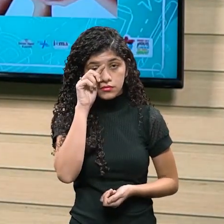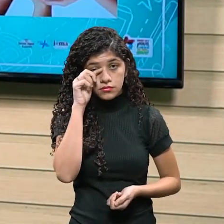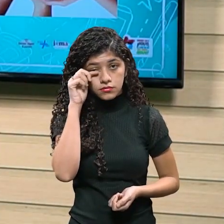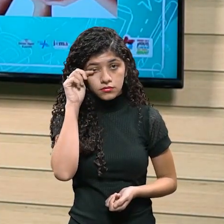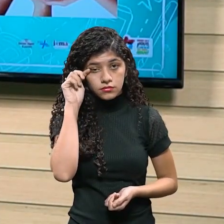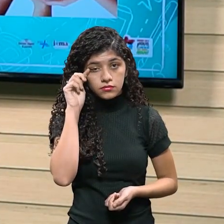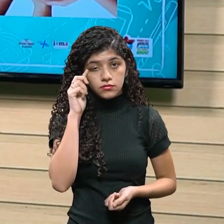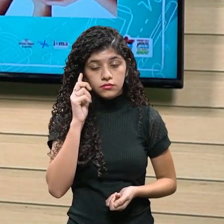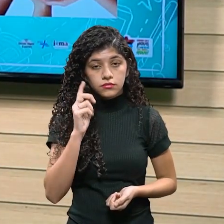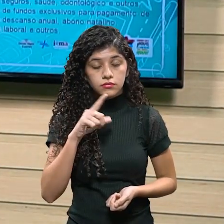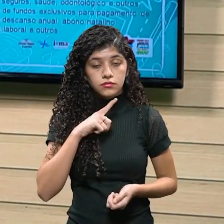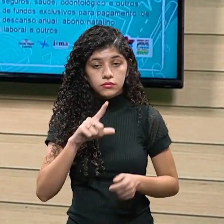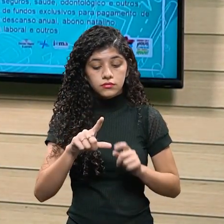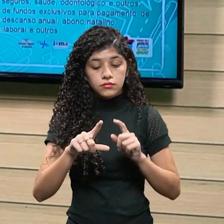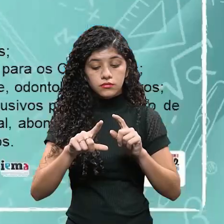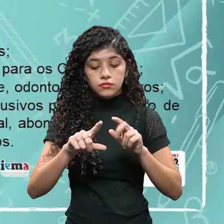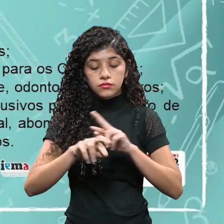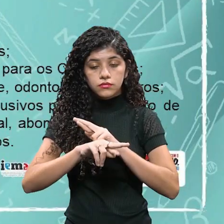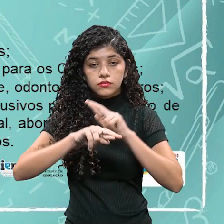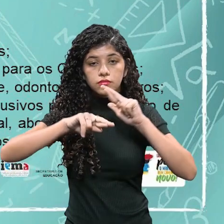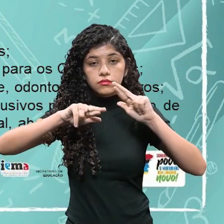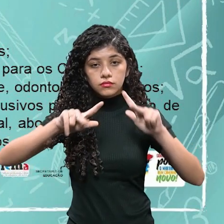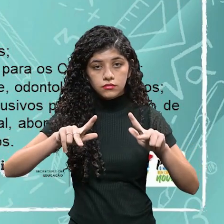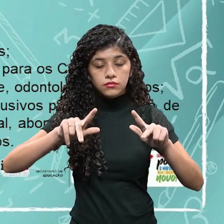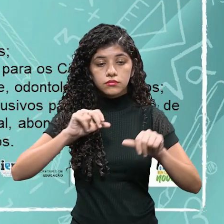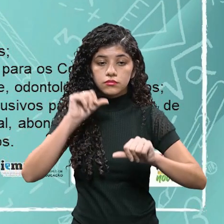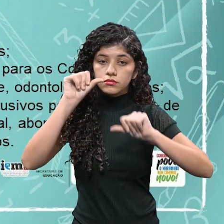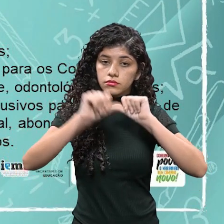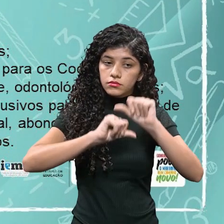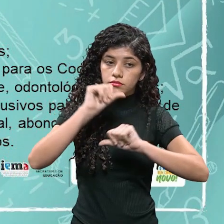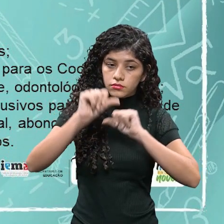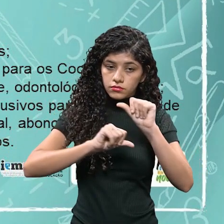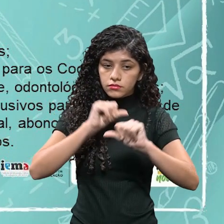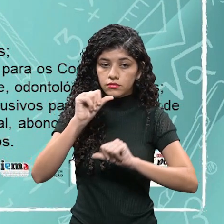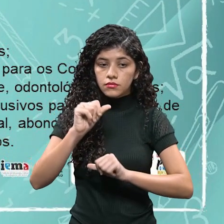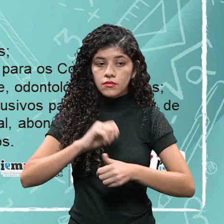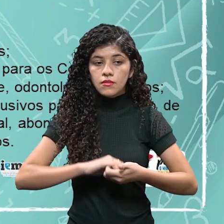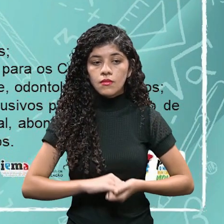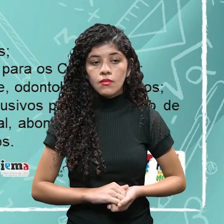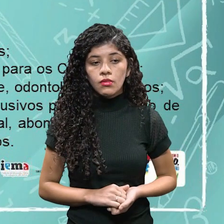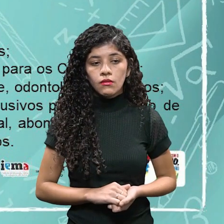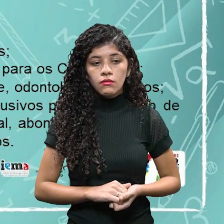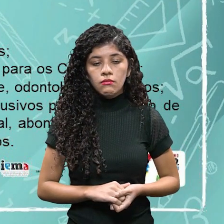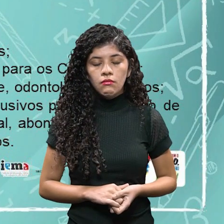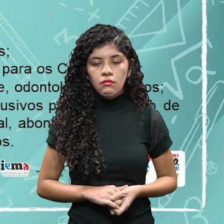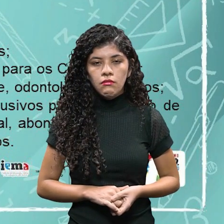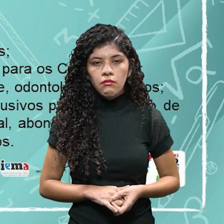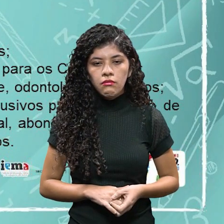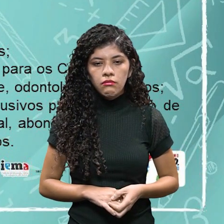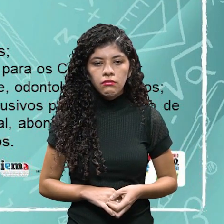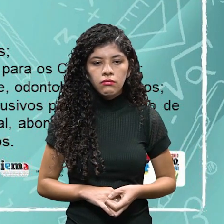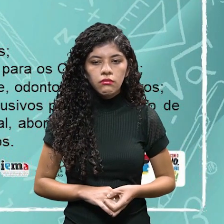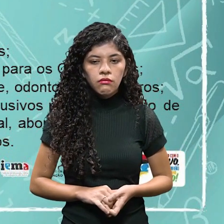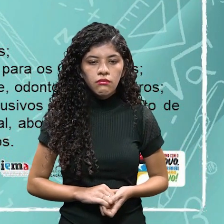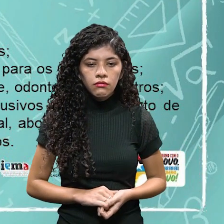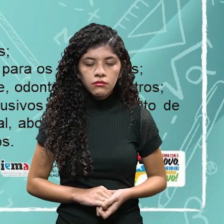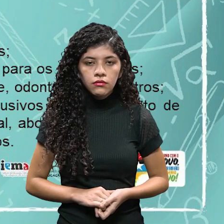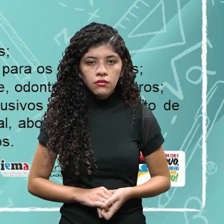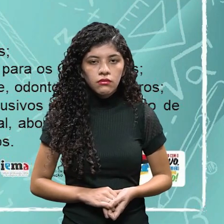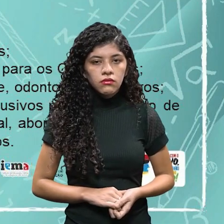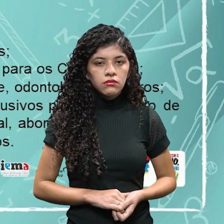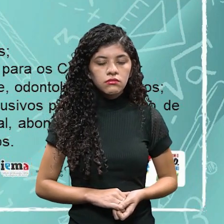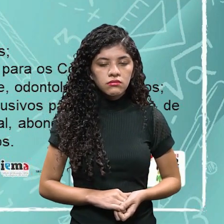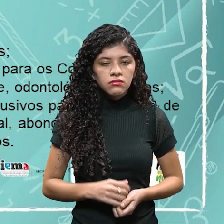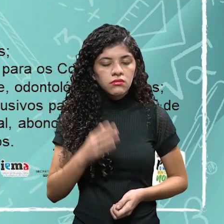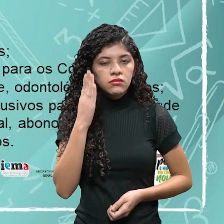contabilidade ela vai variar de acordo com o fluxo, né, dessas variáveis. Então, vamos entender aqui um pouco do